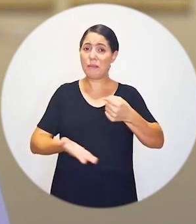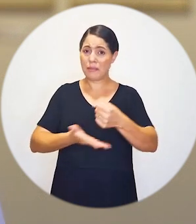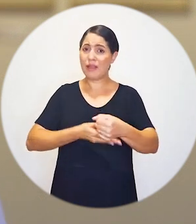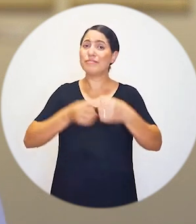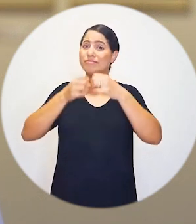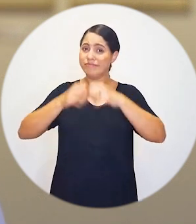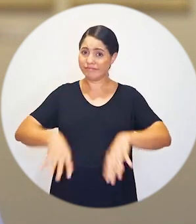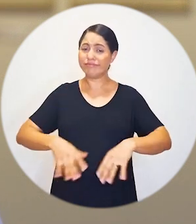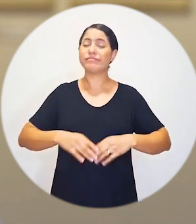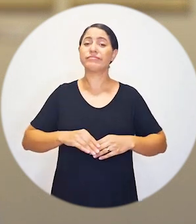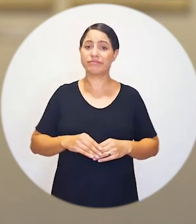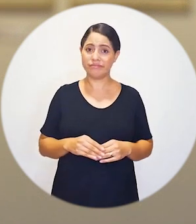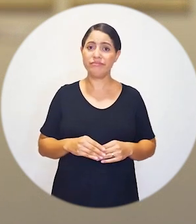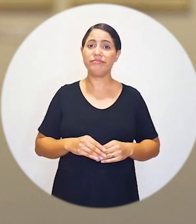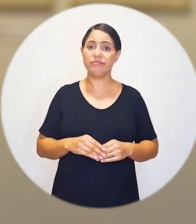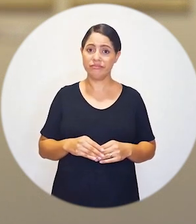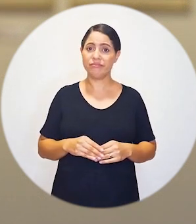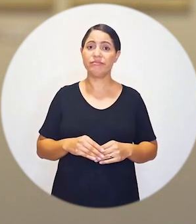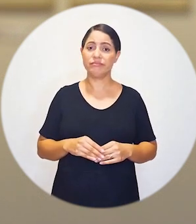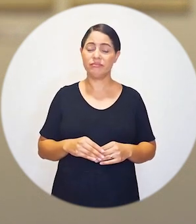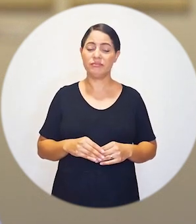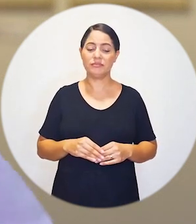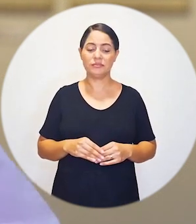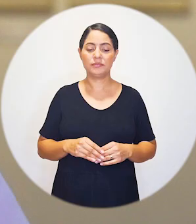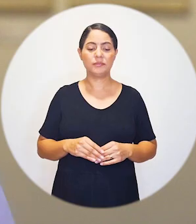básicos são diretamente afetados.